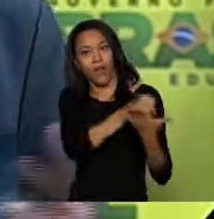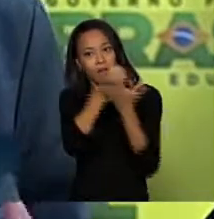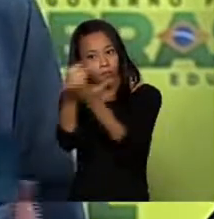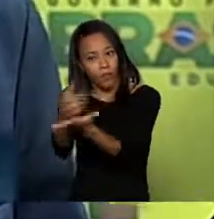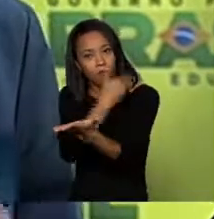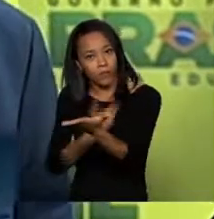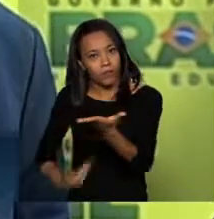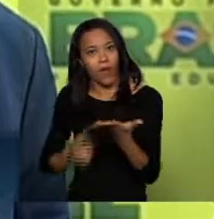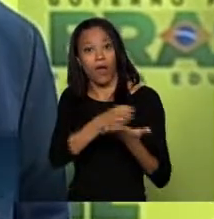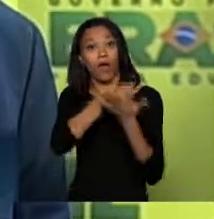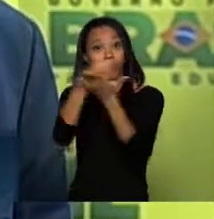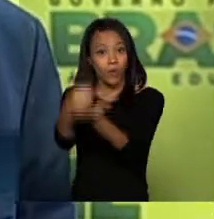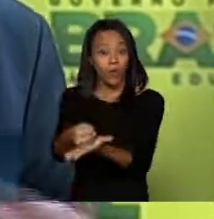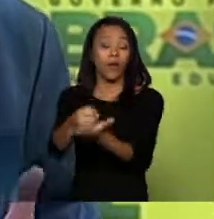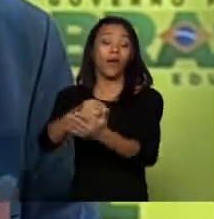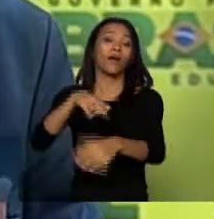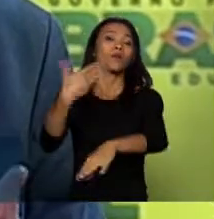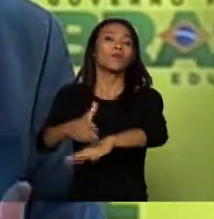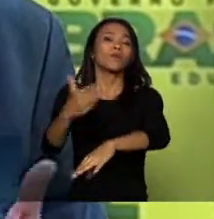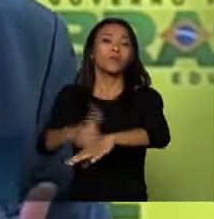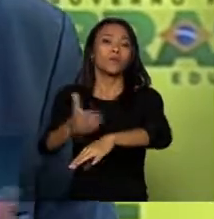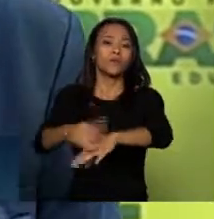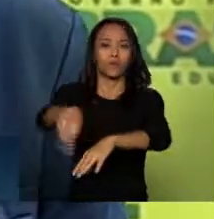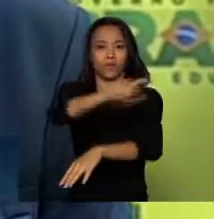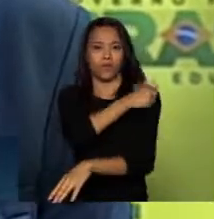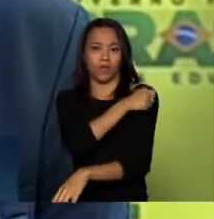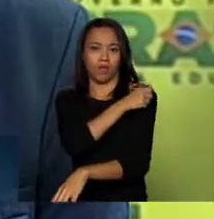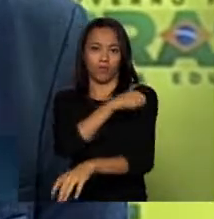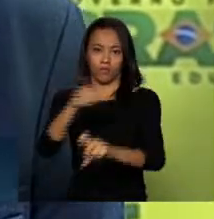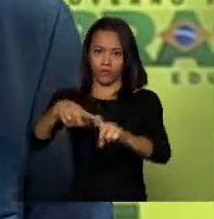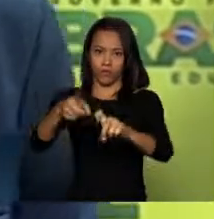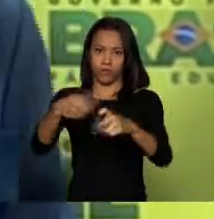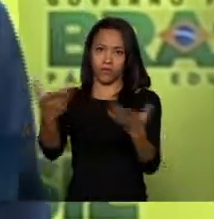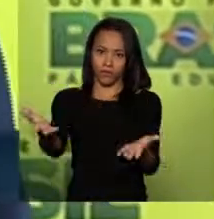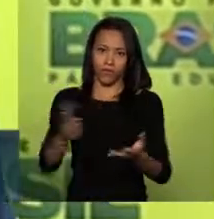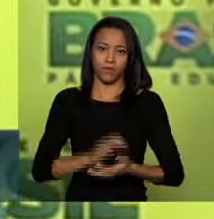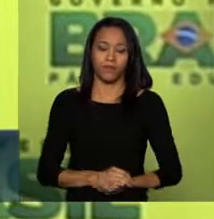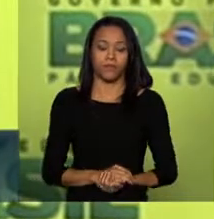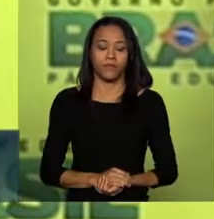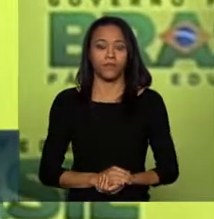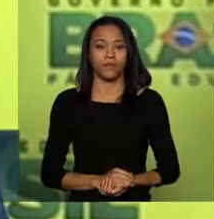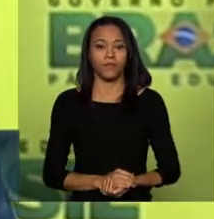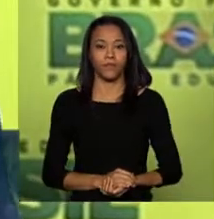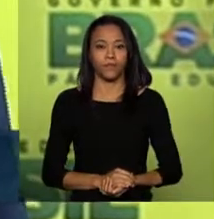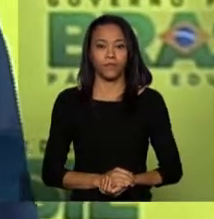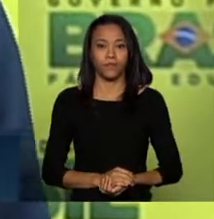melhorar, porque esse Sistema Único de Saúde será também um sistema de formação dos seus estudantes.